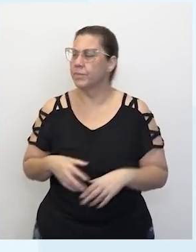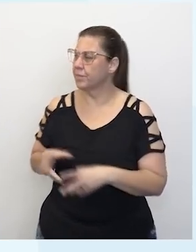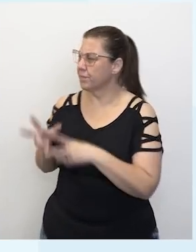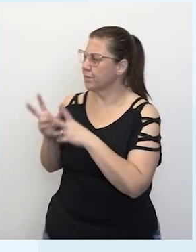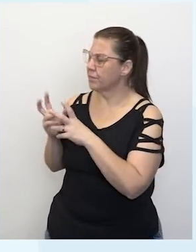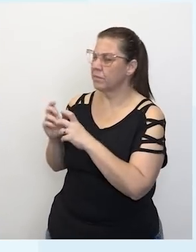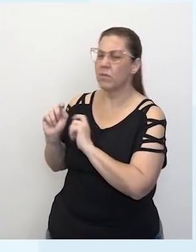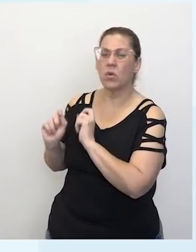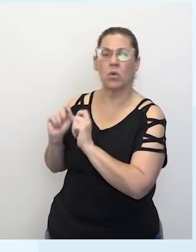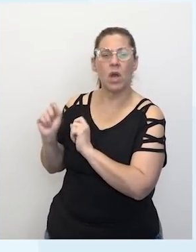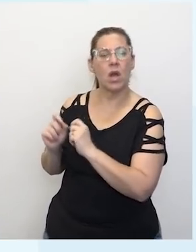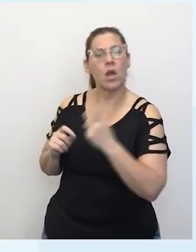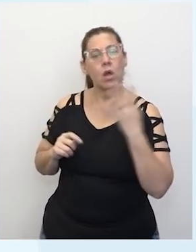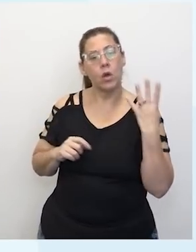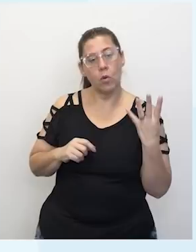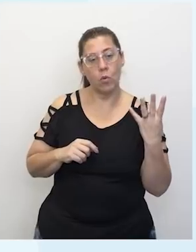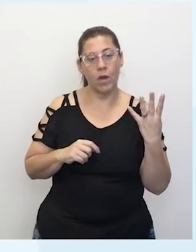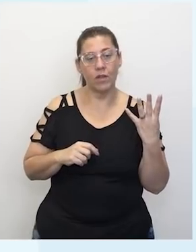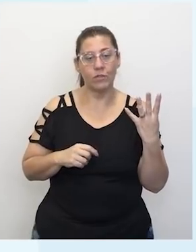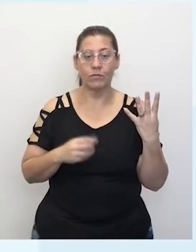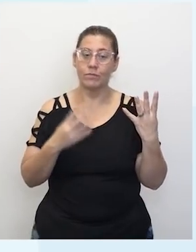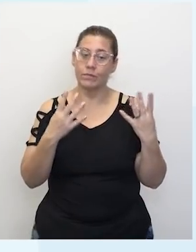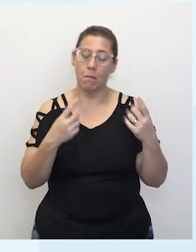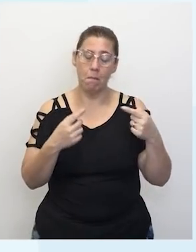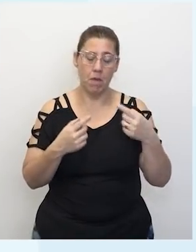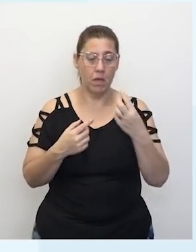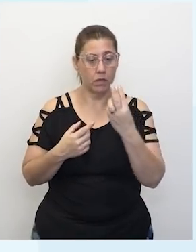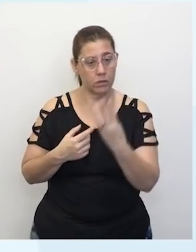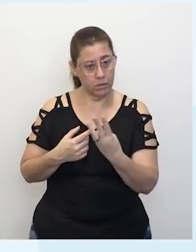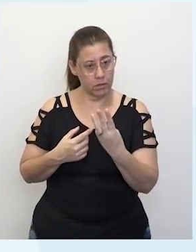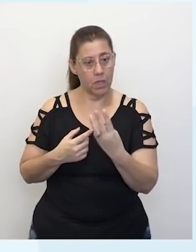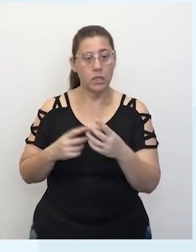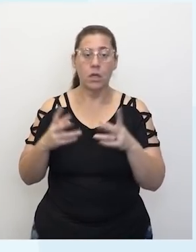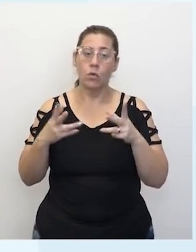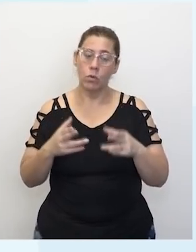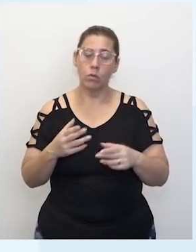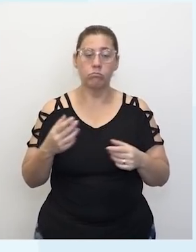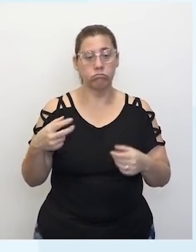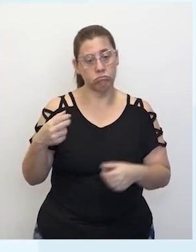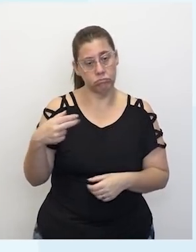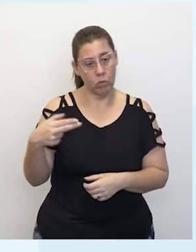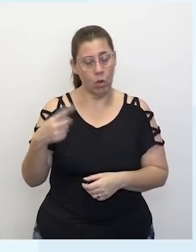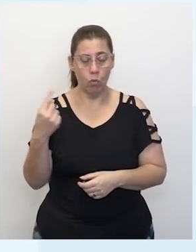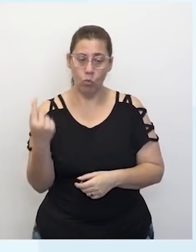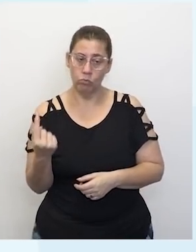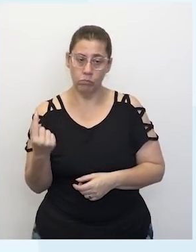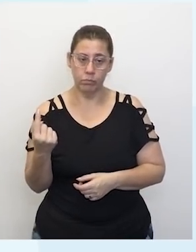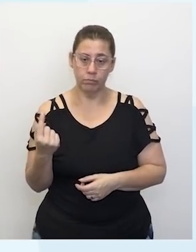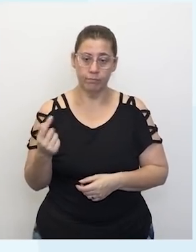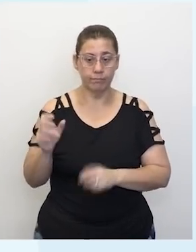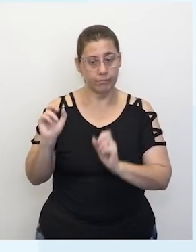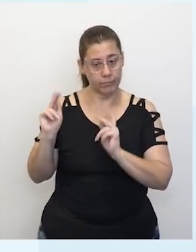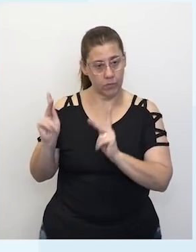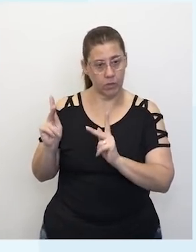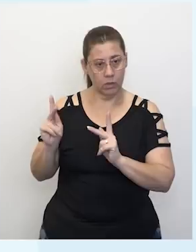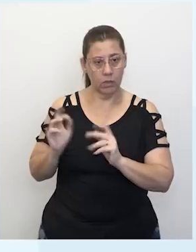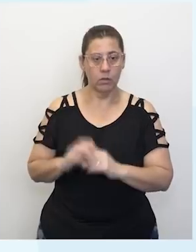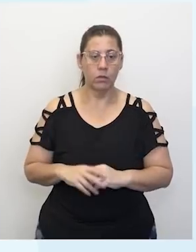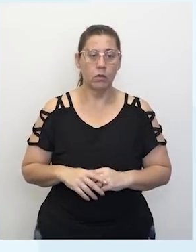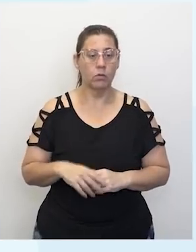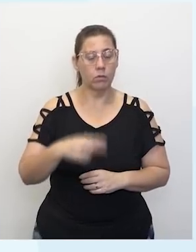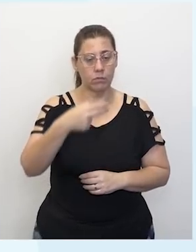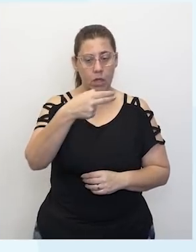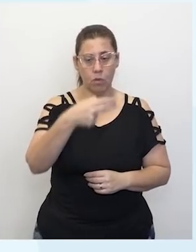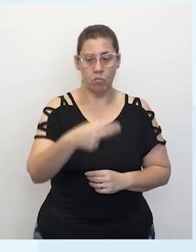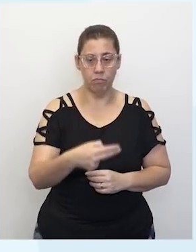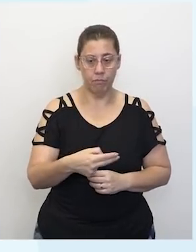3 já dá para fazer conta, tá certo? 4 menos 3 são semelhantes, isso vai dar 1. Beleza? Então, olha lá, eu vou abaixar o sinal de